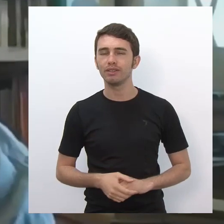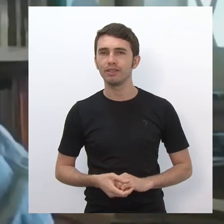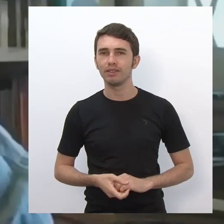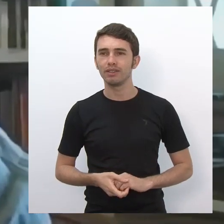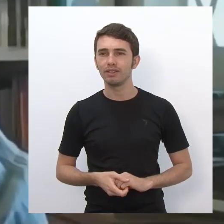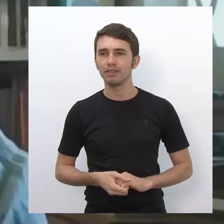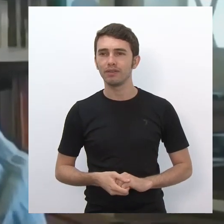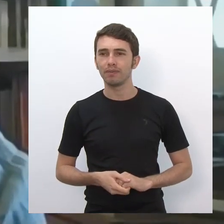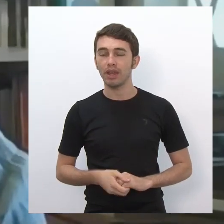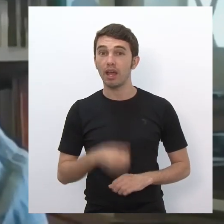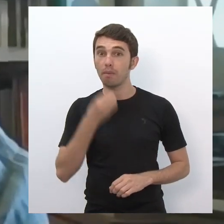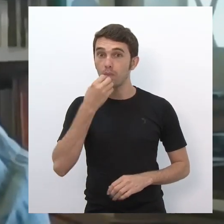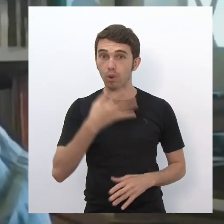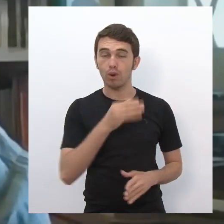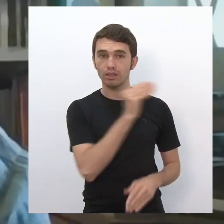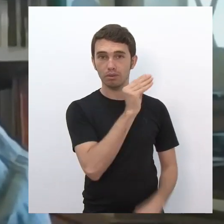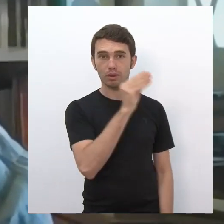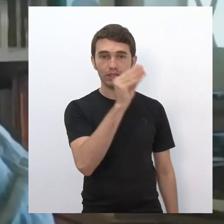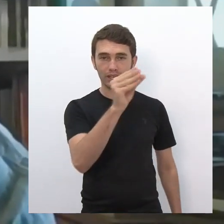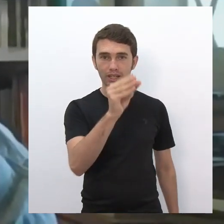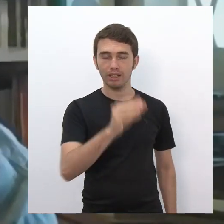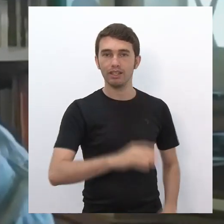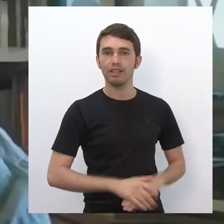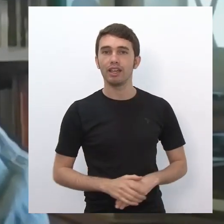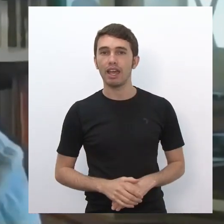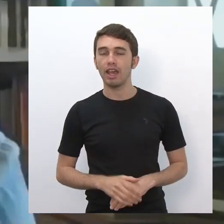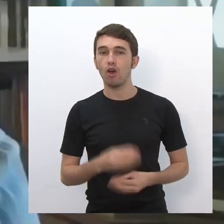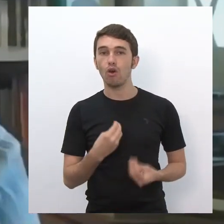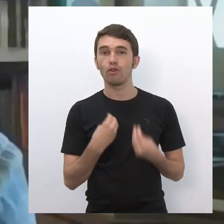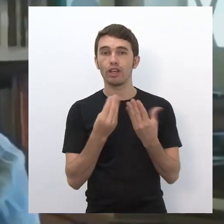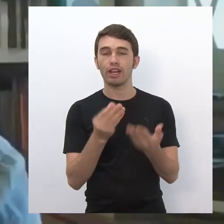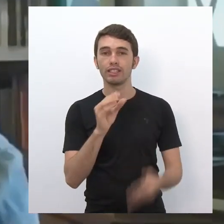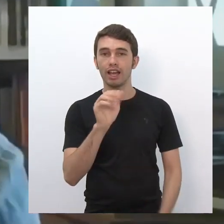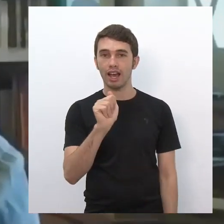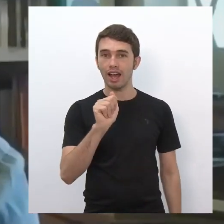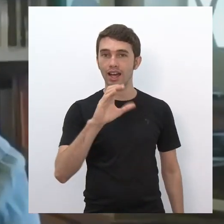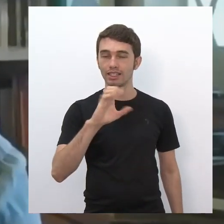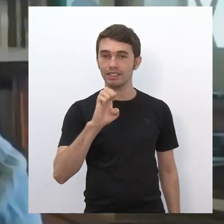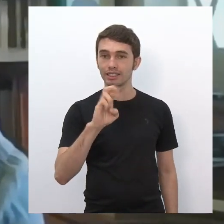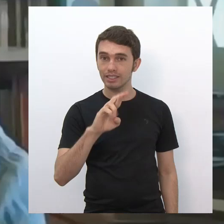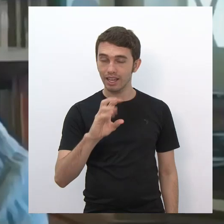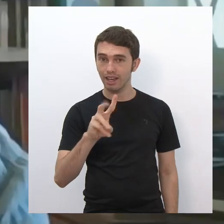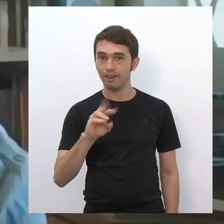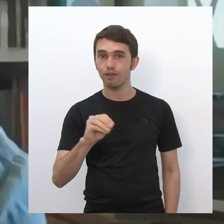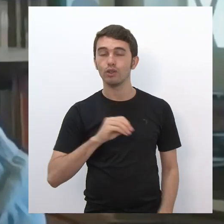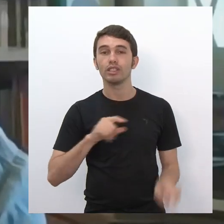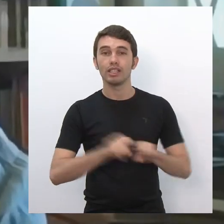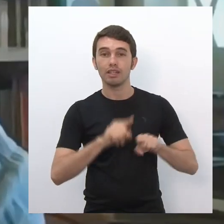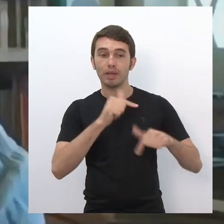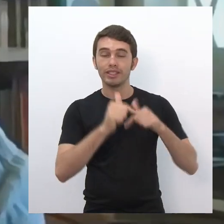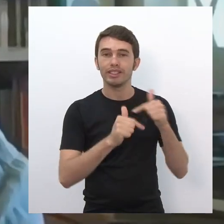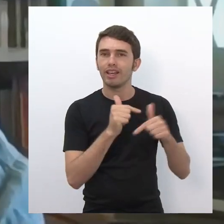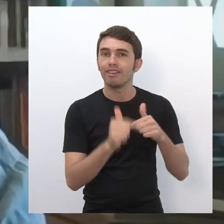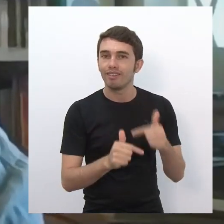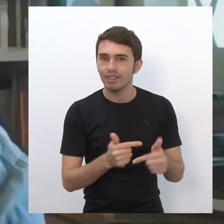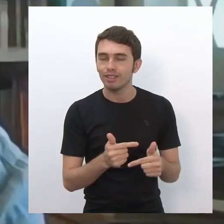Boas bibliotecas oferecem acervo e serviços.